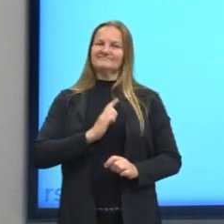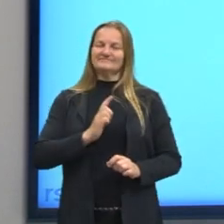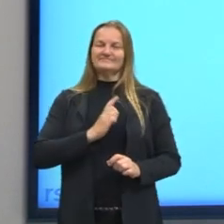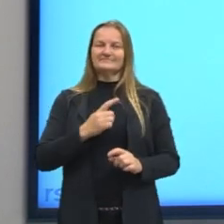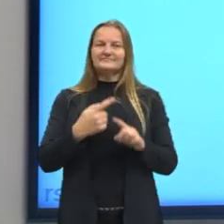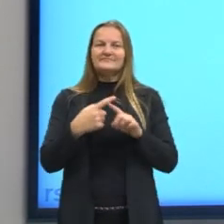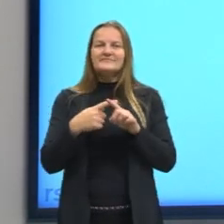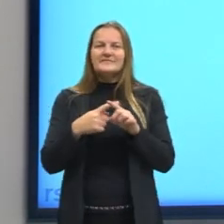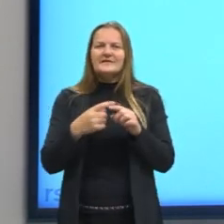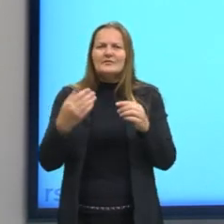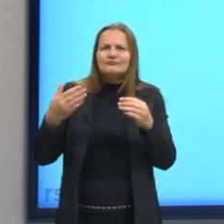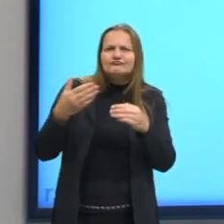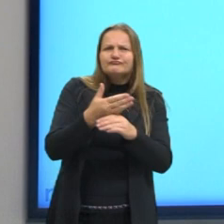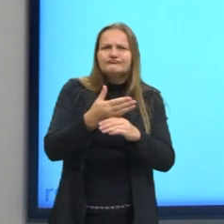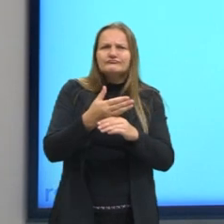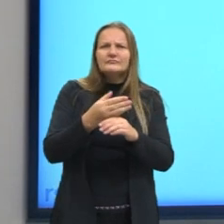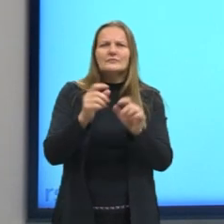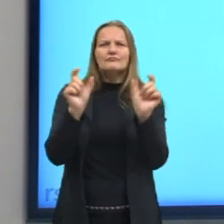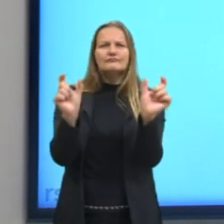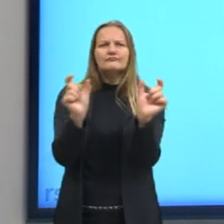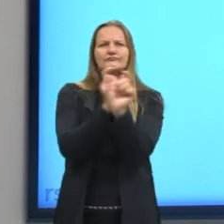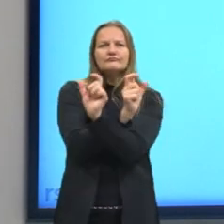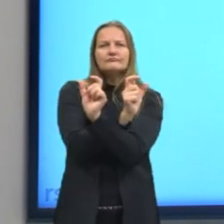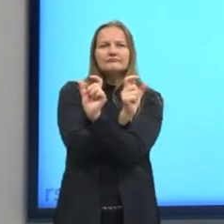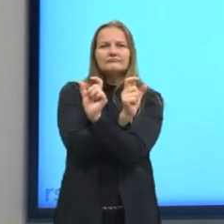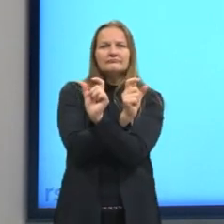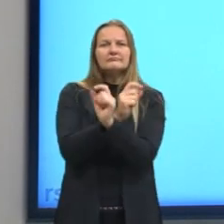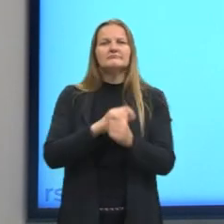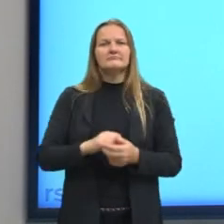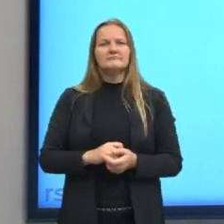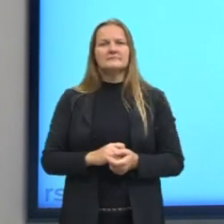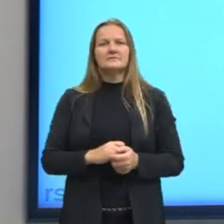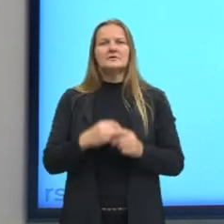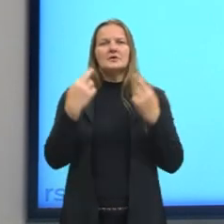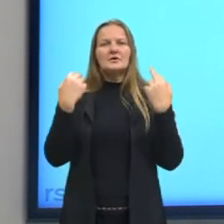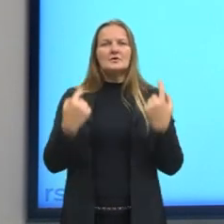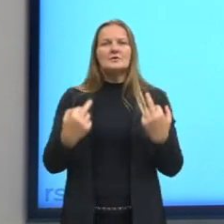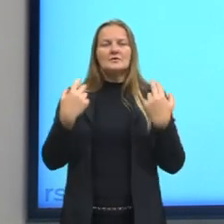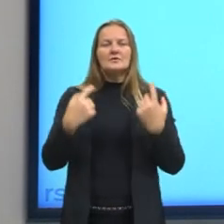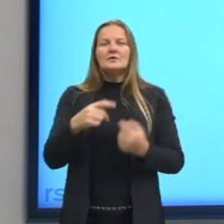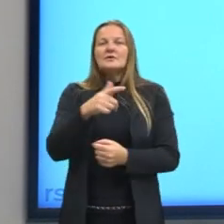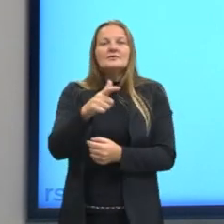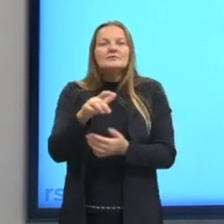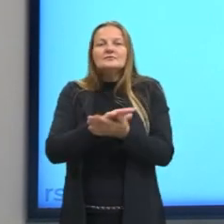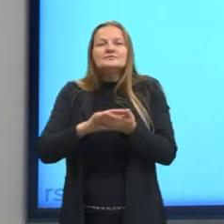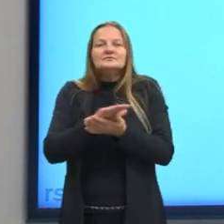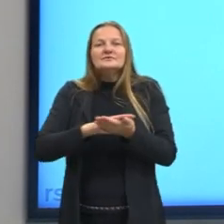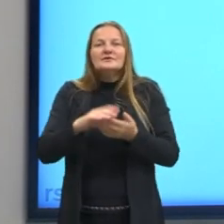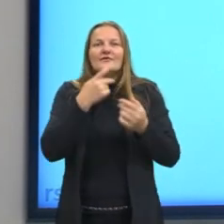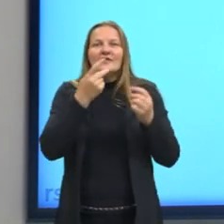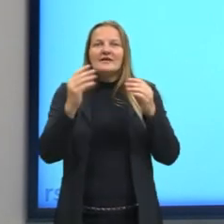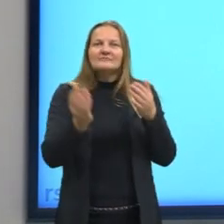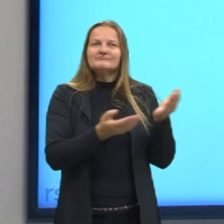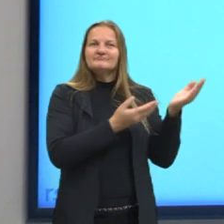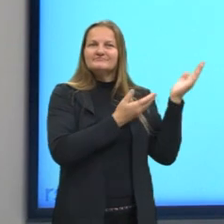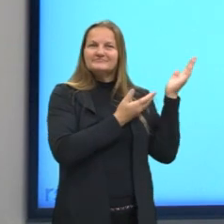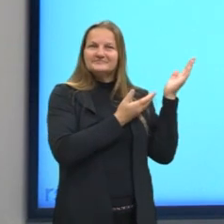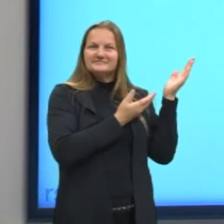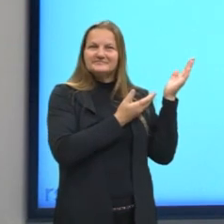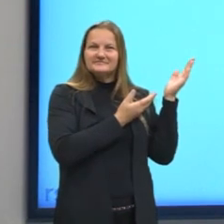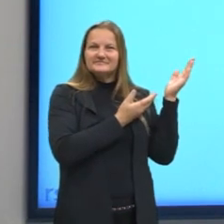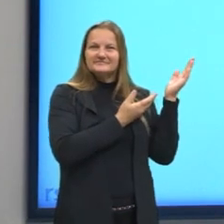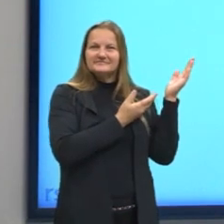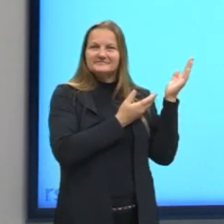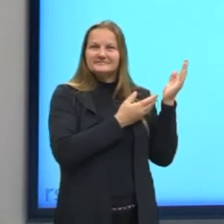porque ele vai interferir na ordem natural desses termos e daí não tinha como eu falar dessa figura de linguagem